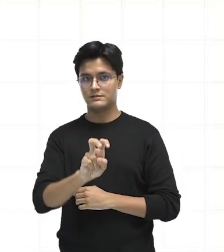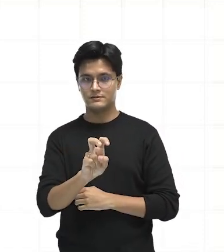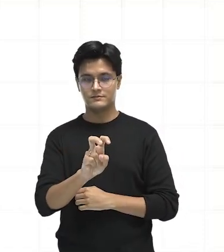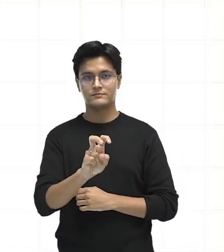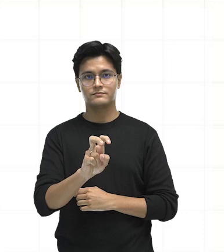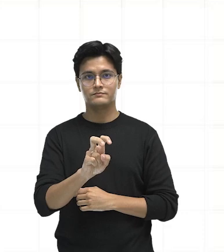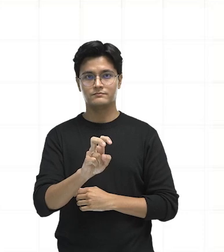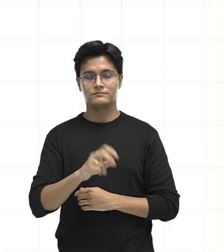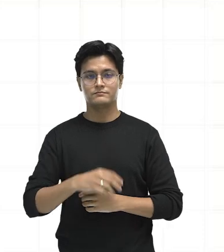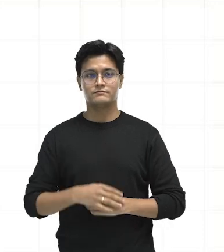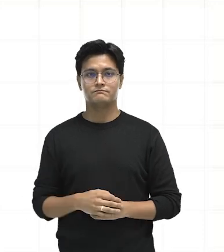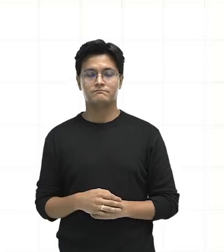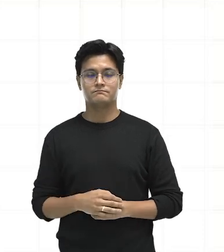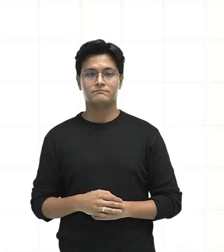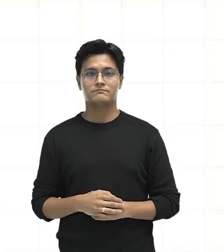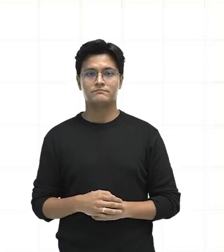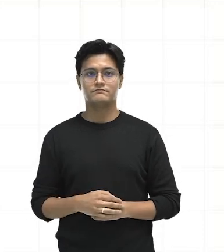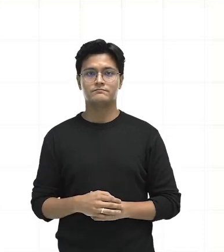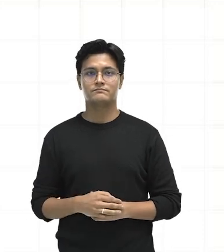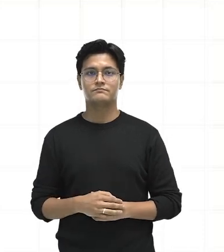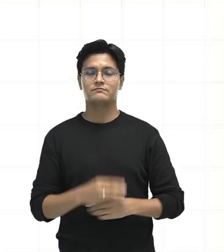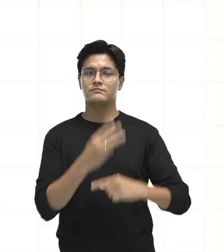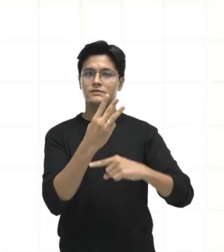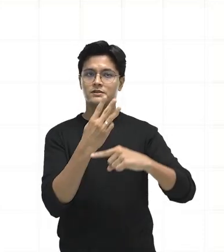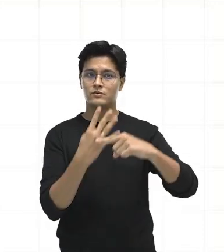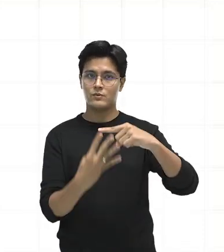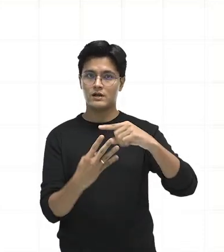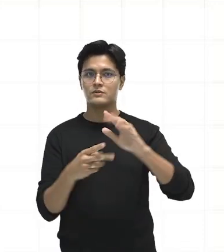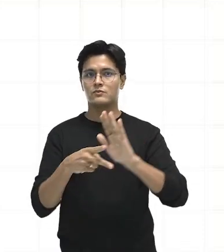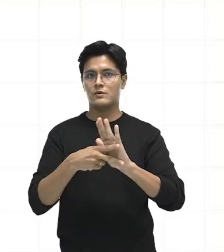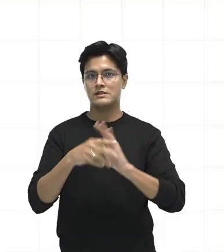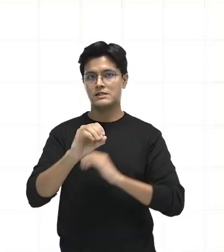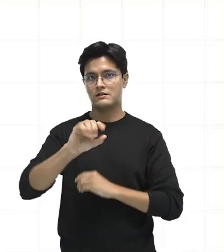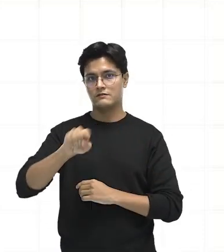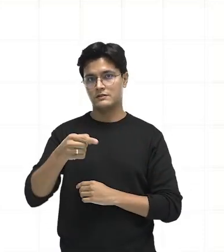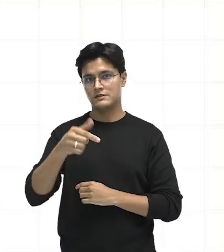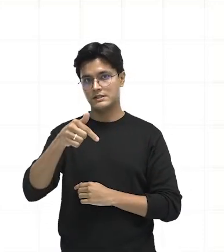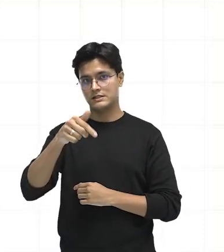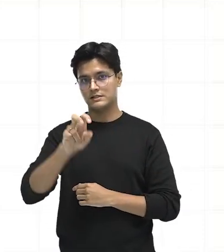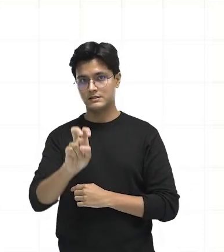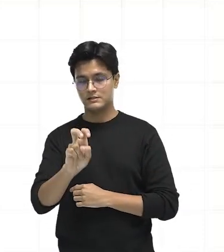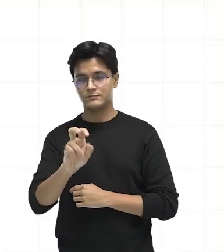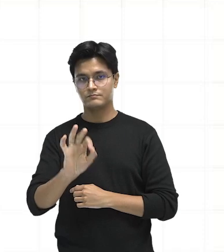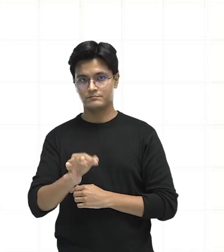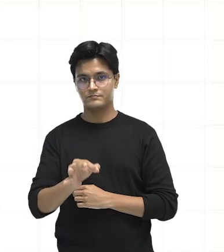0,75, tá? Deixa eu só confirmar aqui. 3 dividido para 4, 0,75. É isso mesmo.